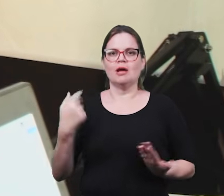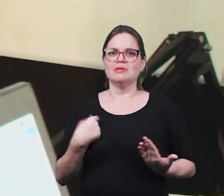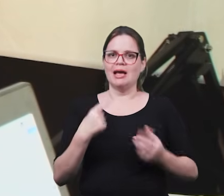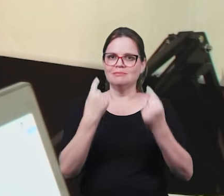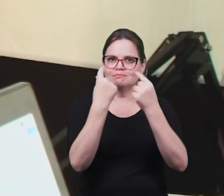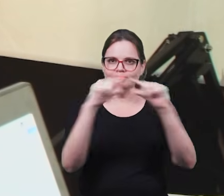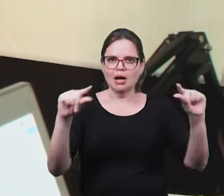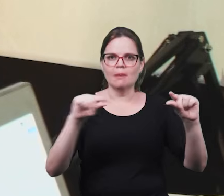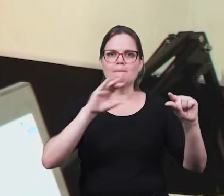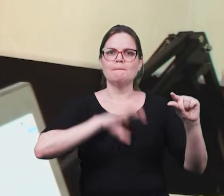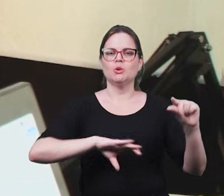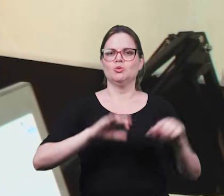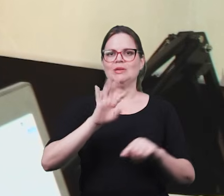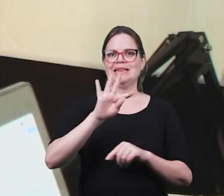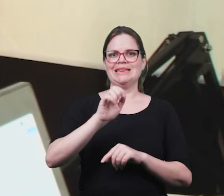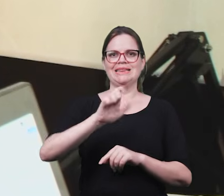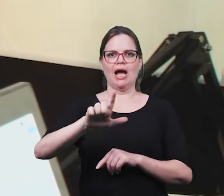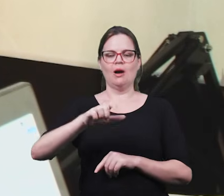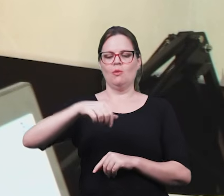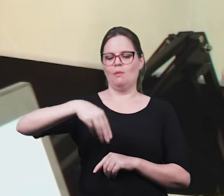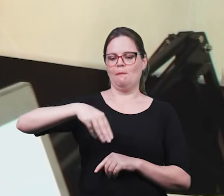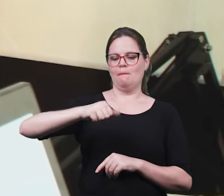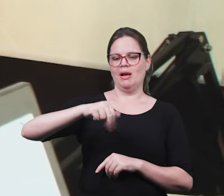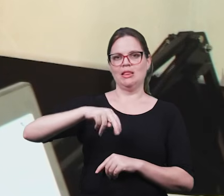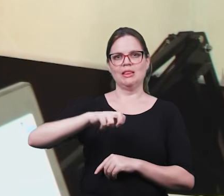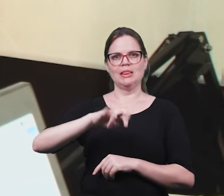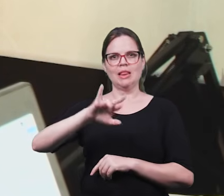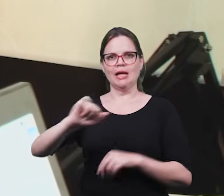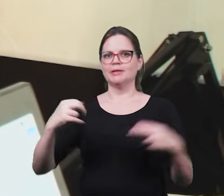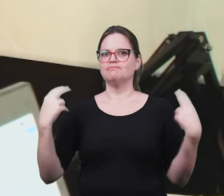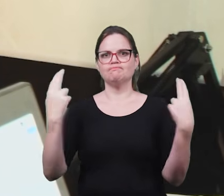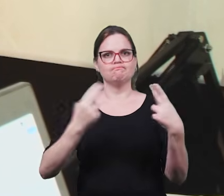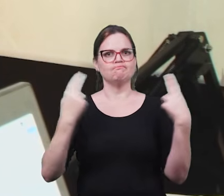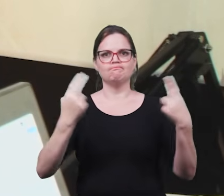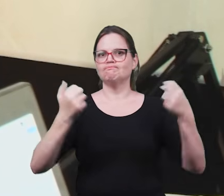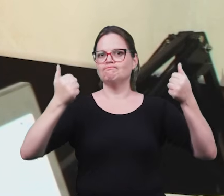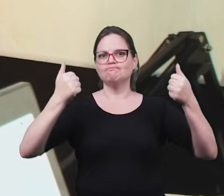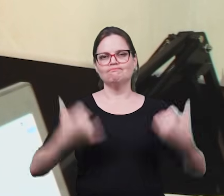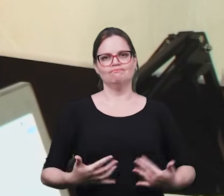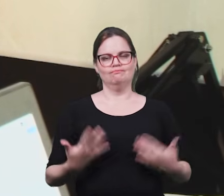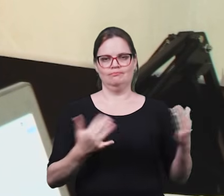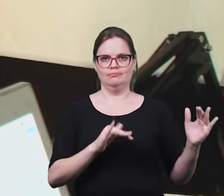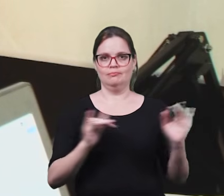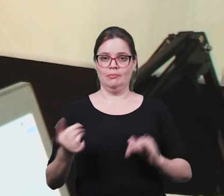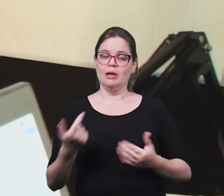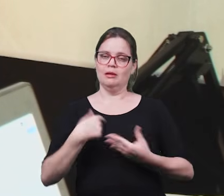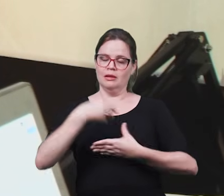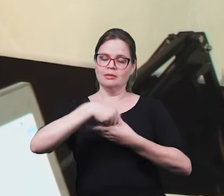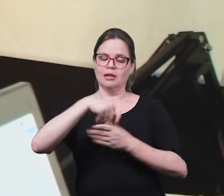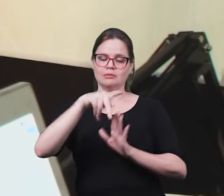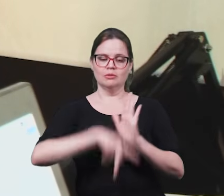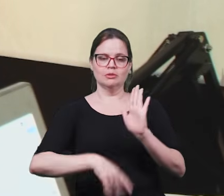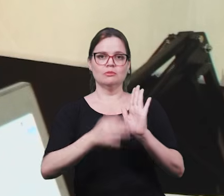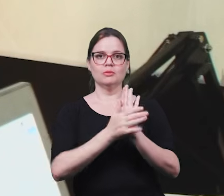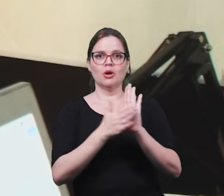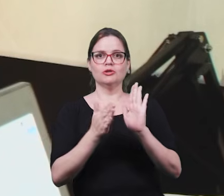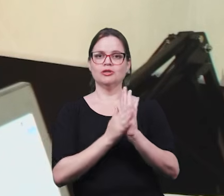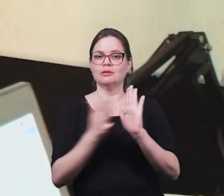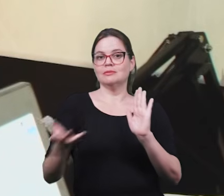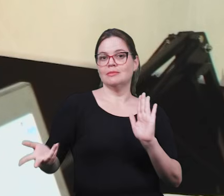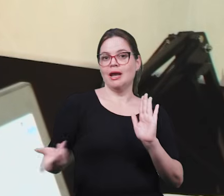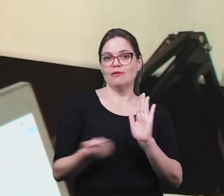de Deus, ele é incondicional, ele é imensurável, né? E aqui estava o projeto maravilhoso, que é